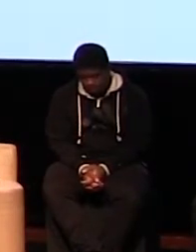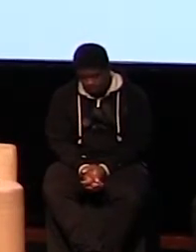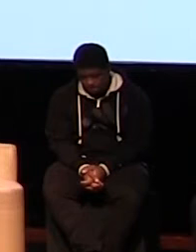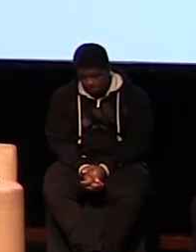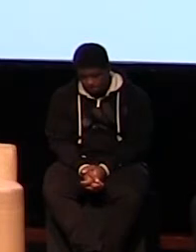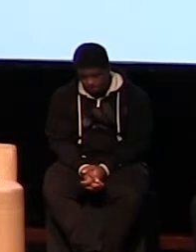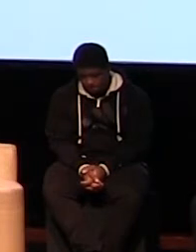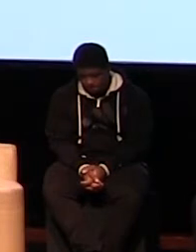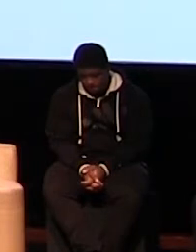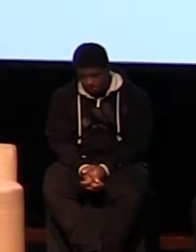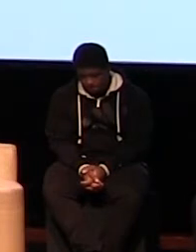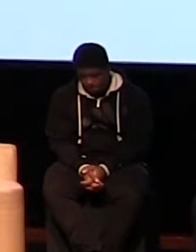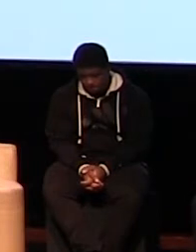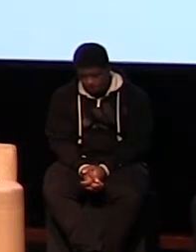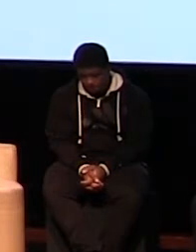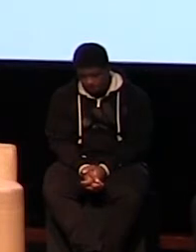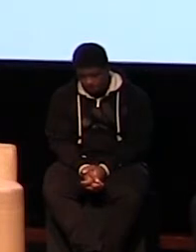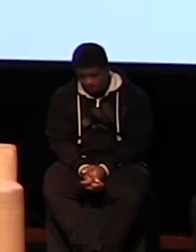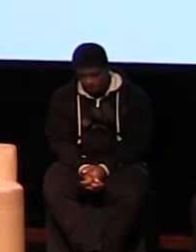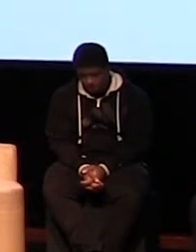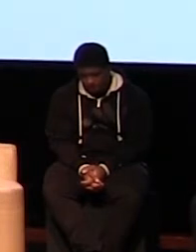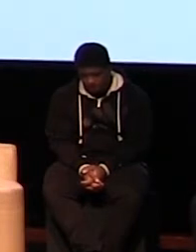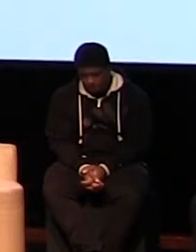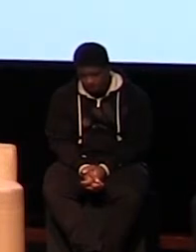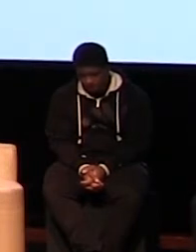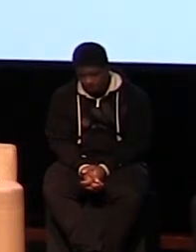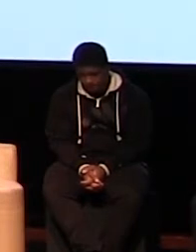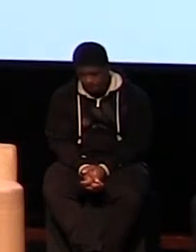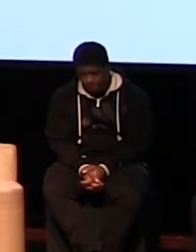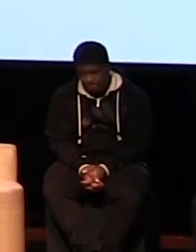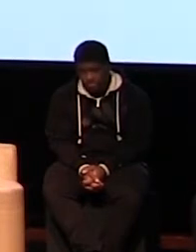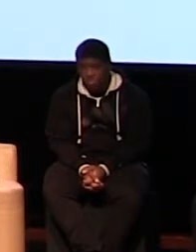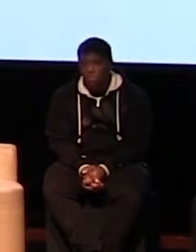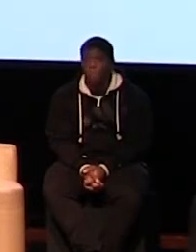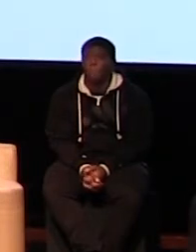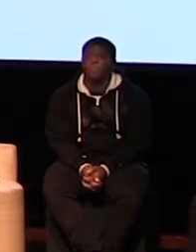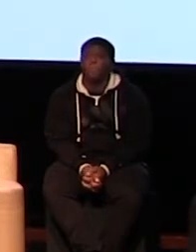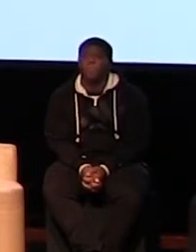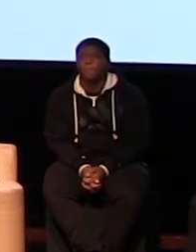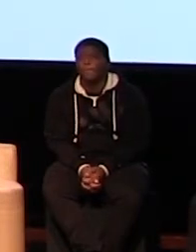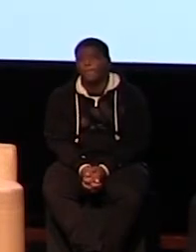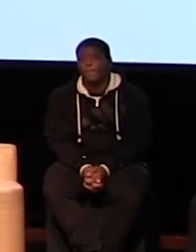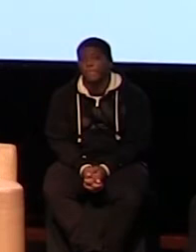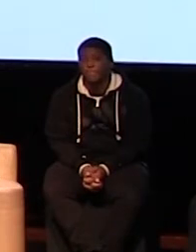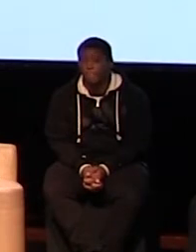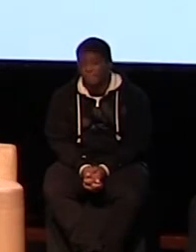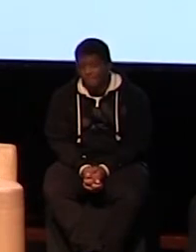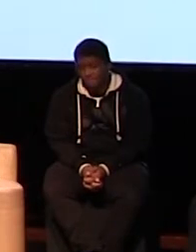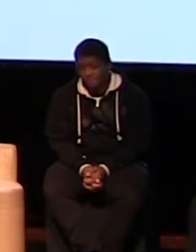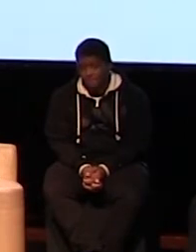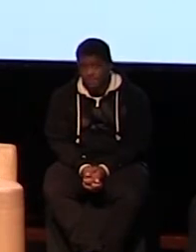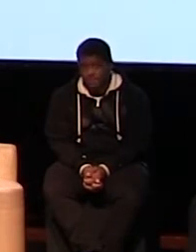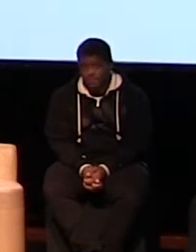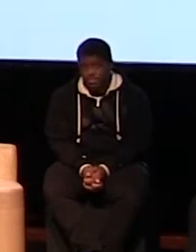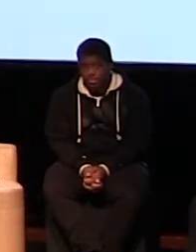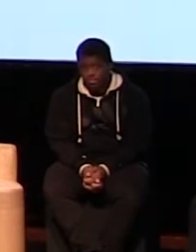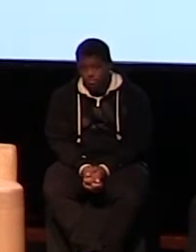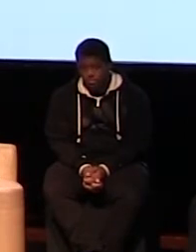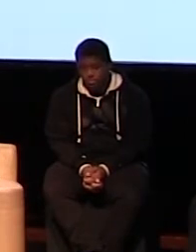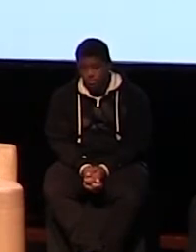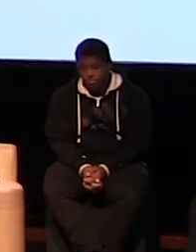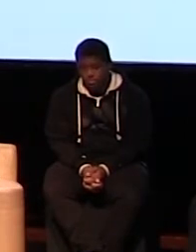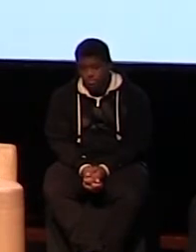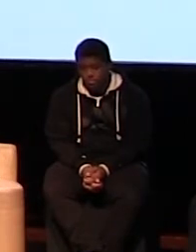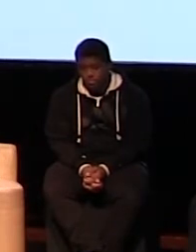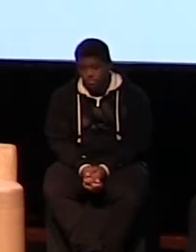nos aproximando cada vez mais dos professores. Porque, hoje em dia, nós não vemos mais os nossos professores simplesmente